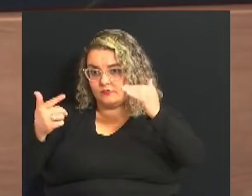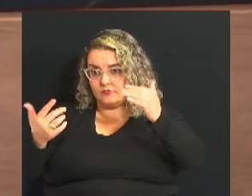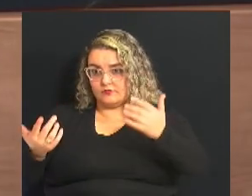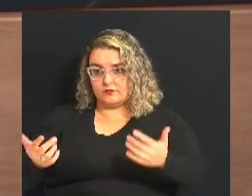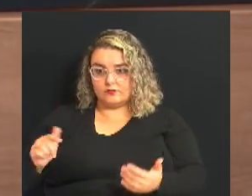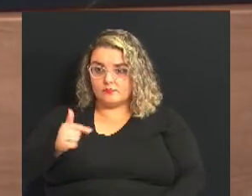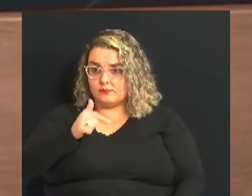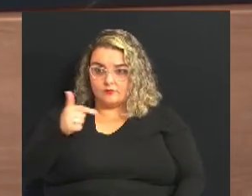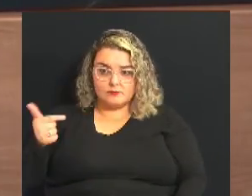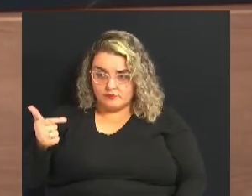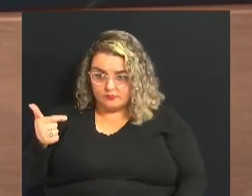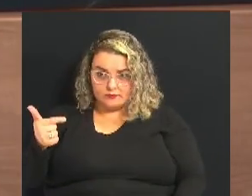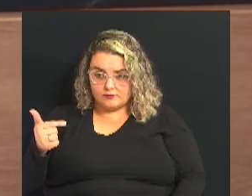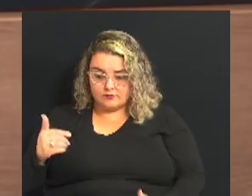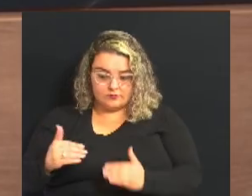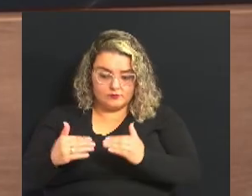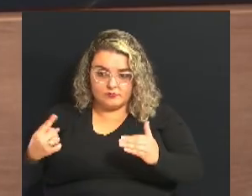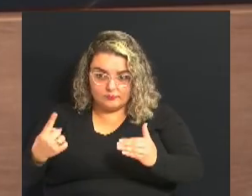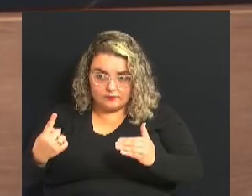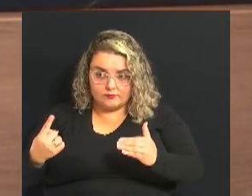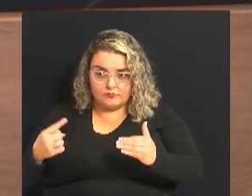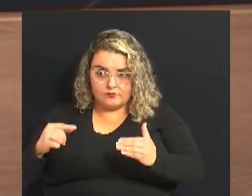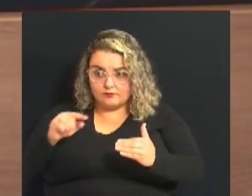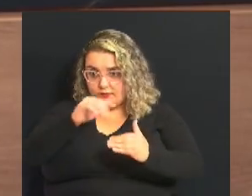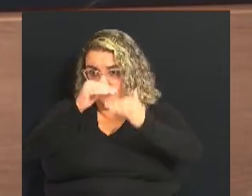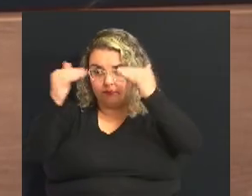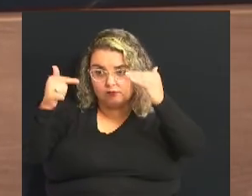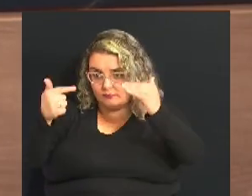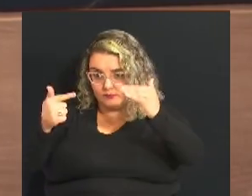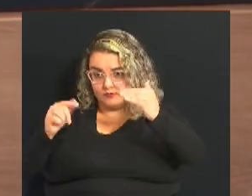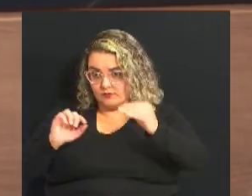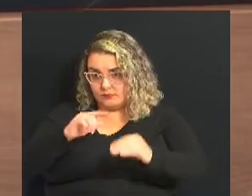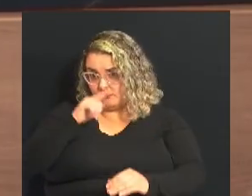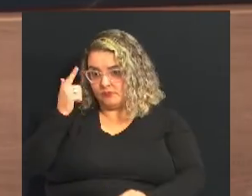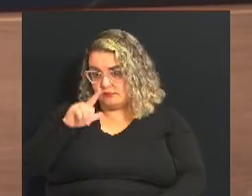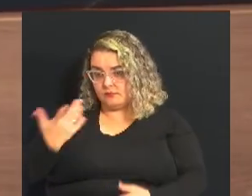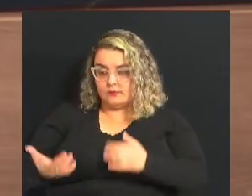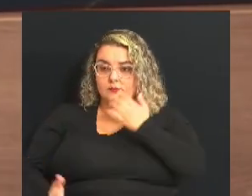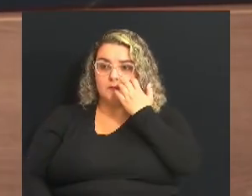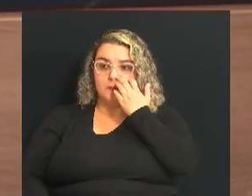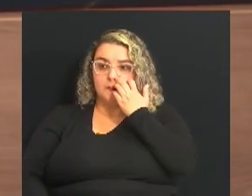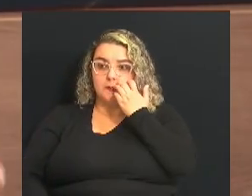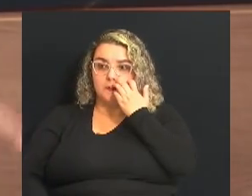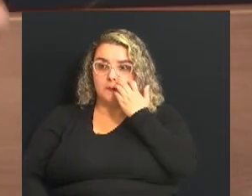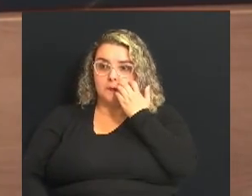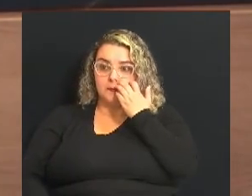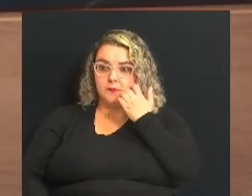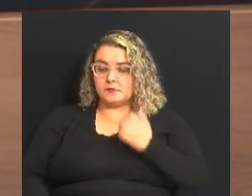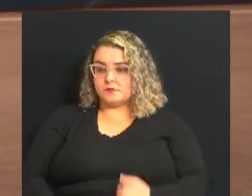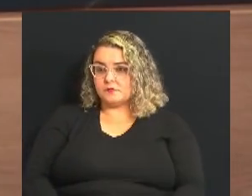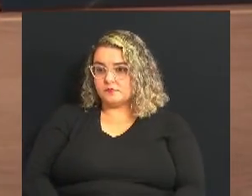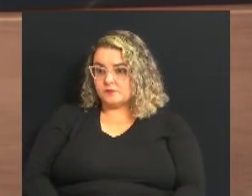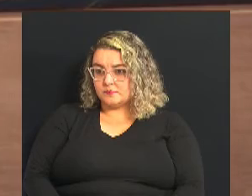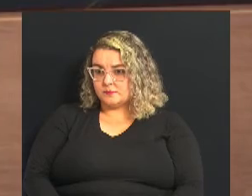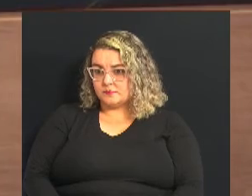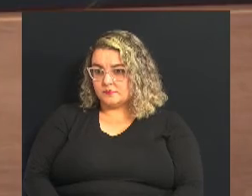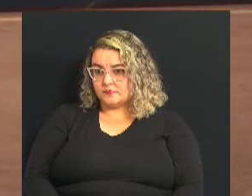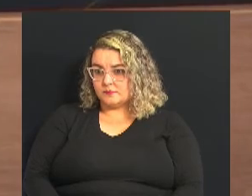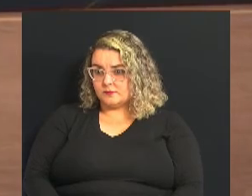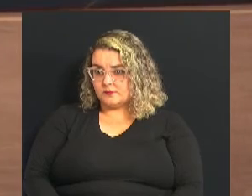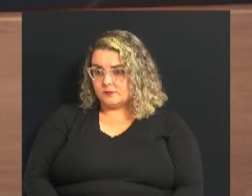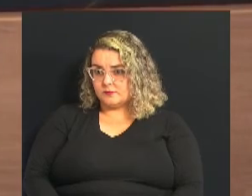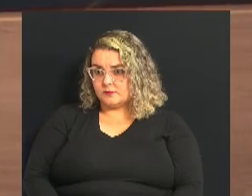a 1. Tá? Então, basicamente é isso. Eu tenho aqui comigo, tanto o Helman e o